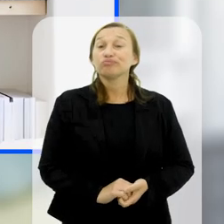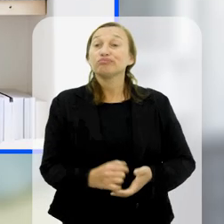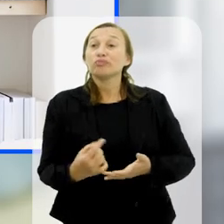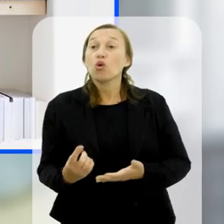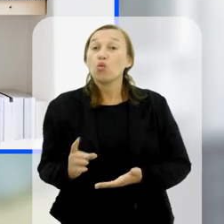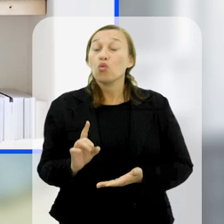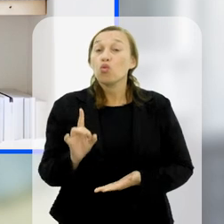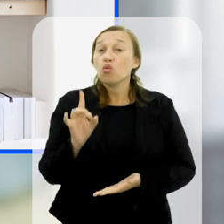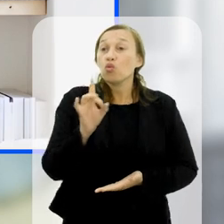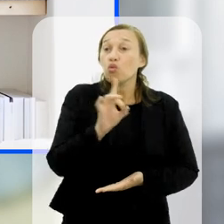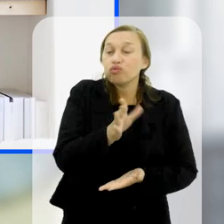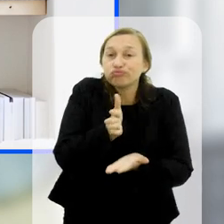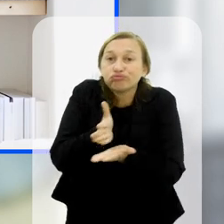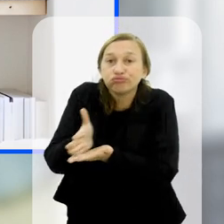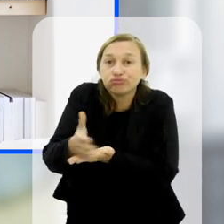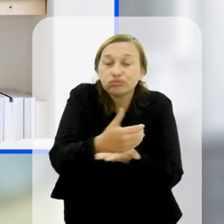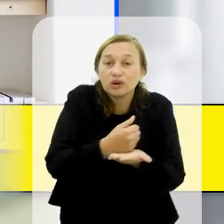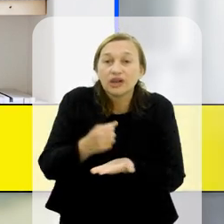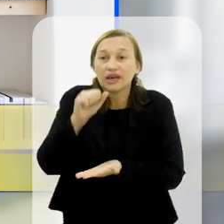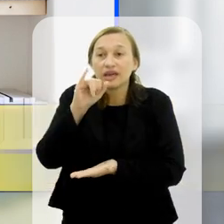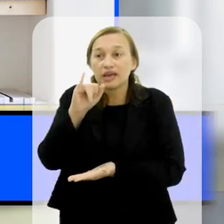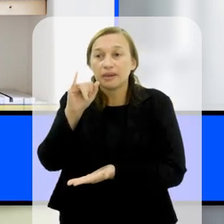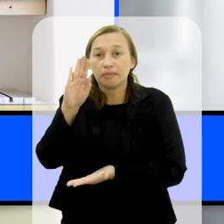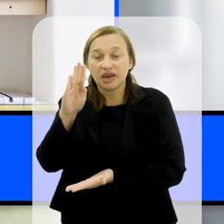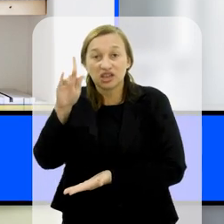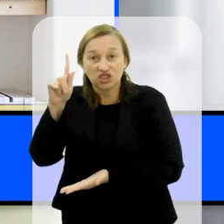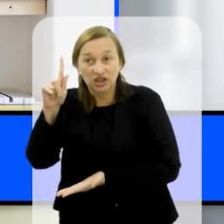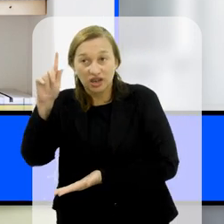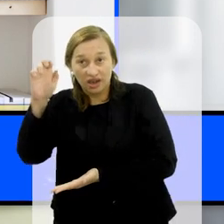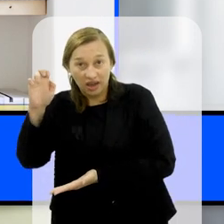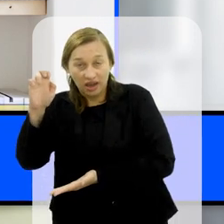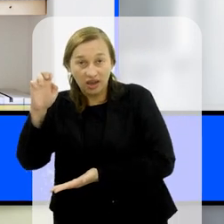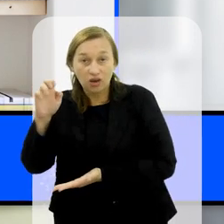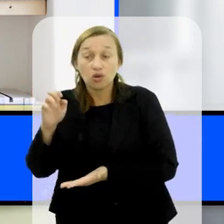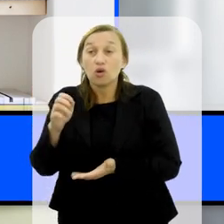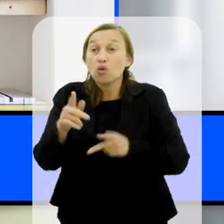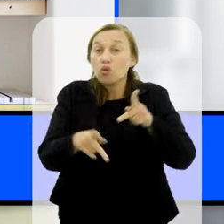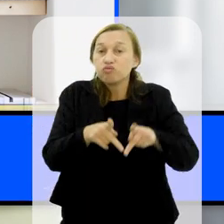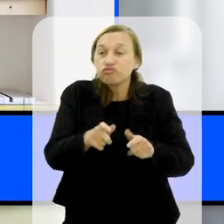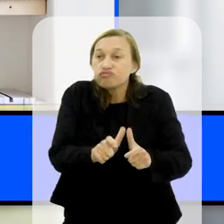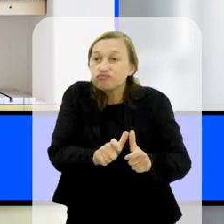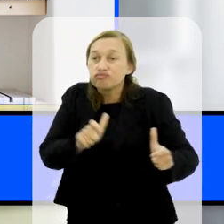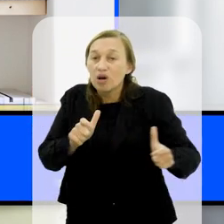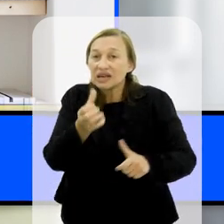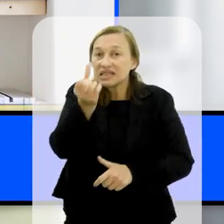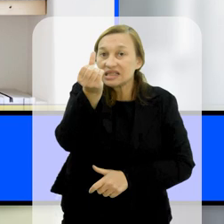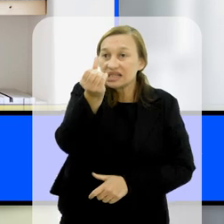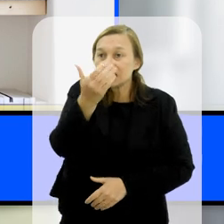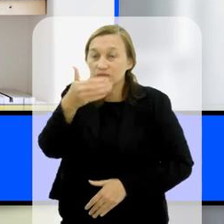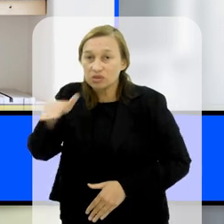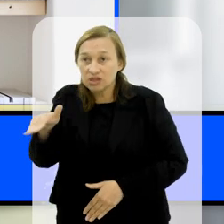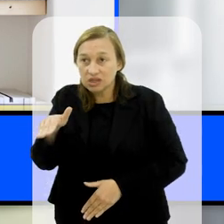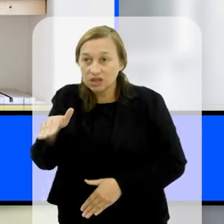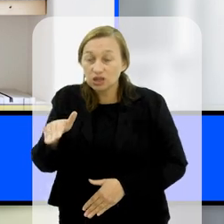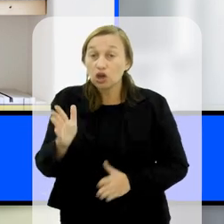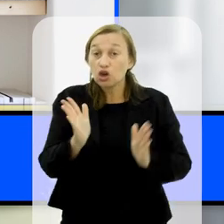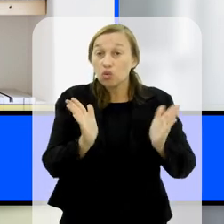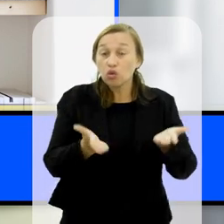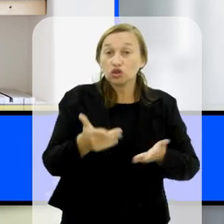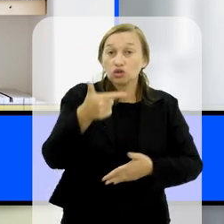acordo com o último censo do IBGE, a população brasileira cresceu 6,5% e hoje somos mais de